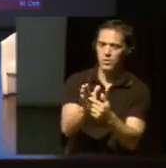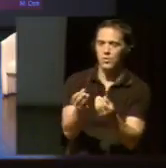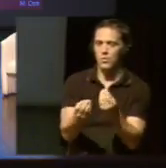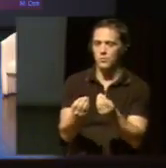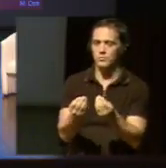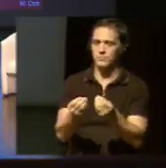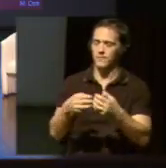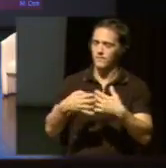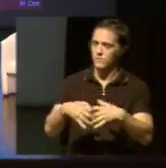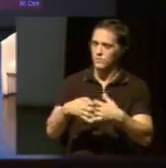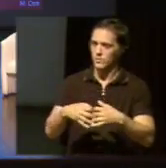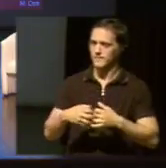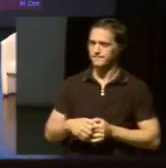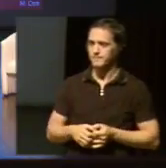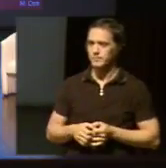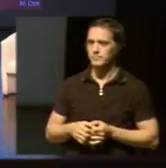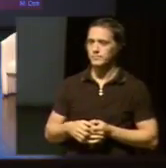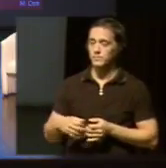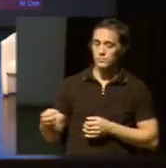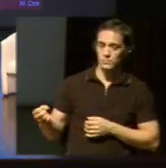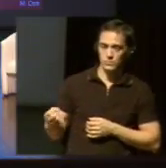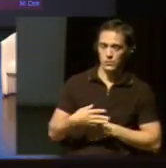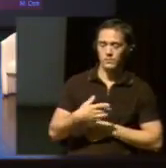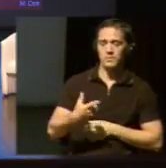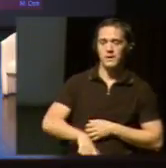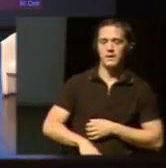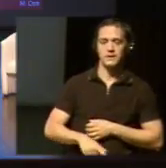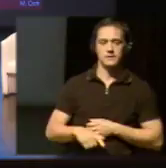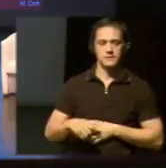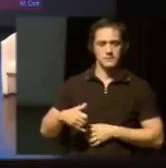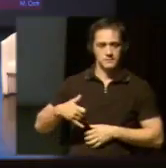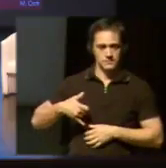Outra novidade, muitos idosos